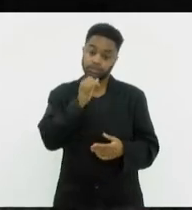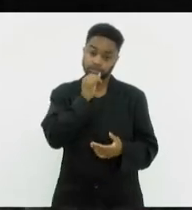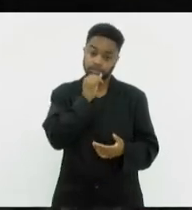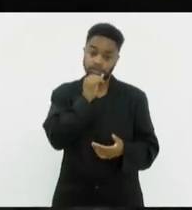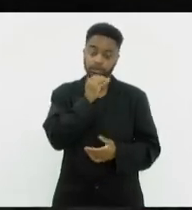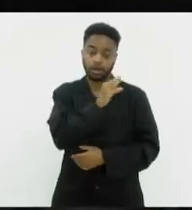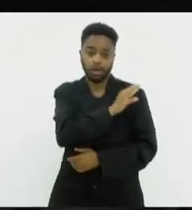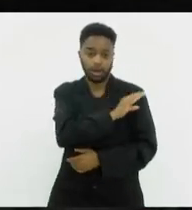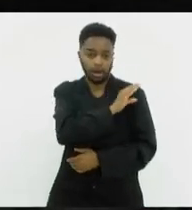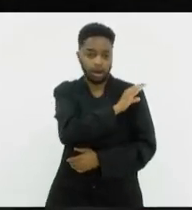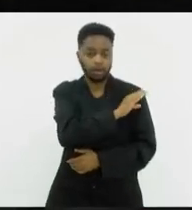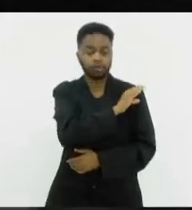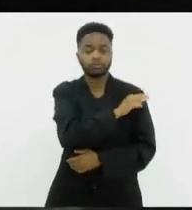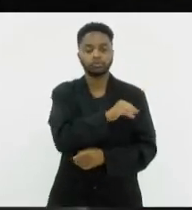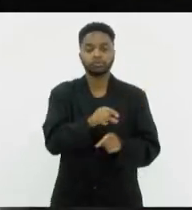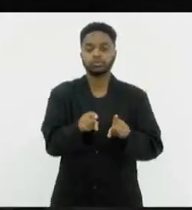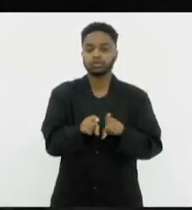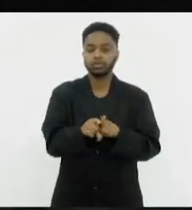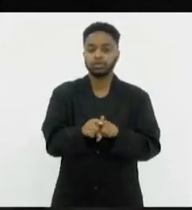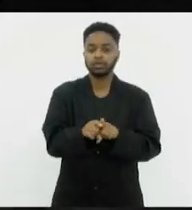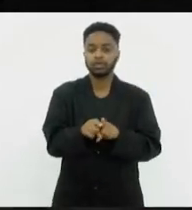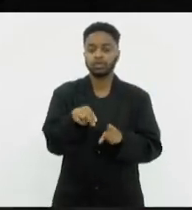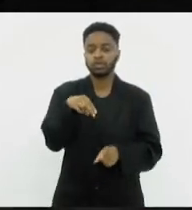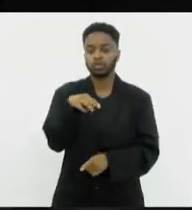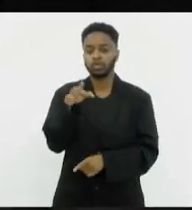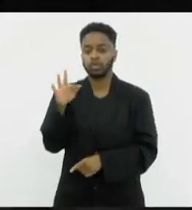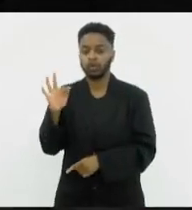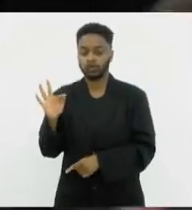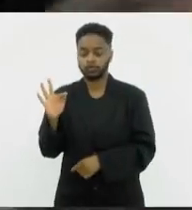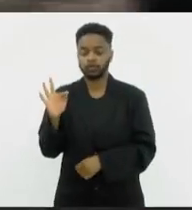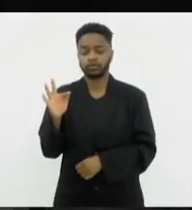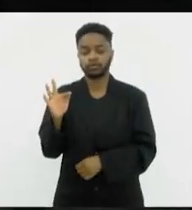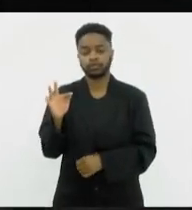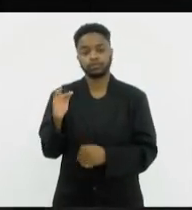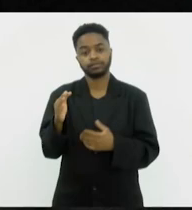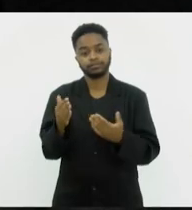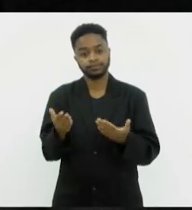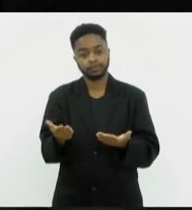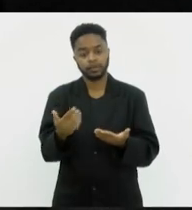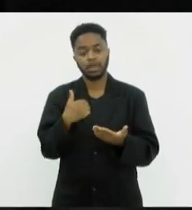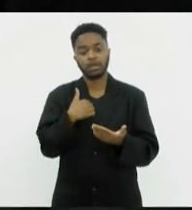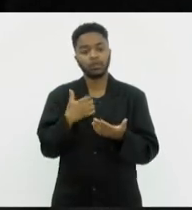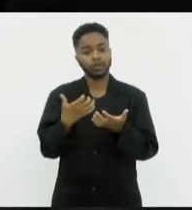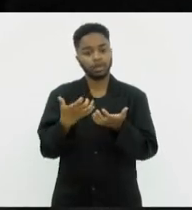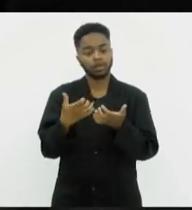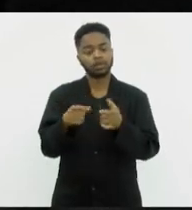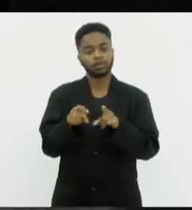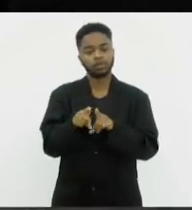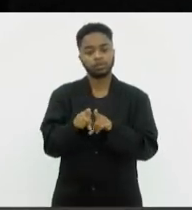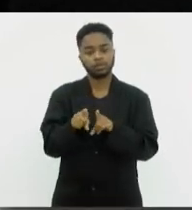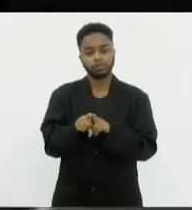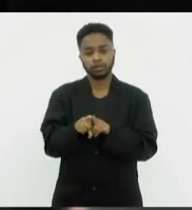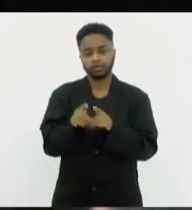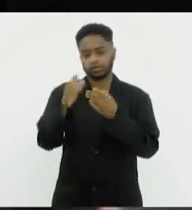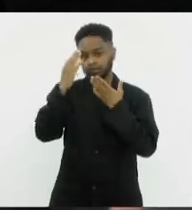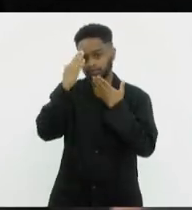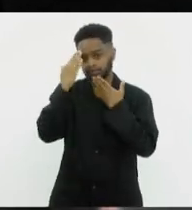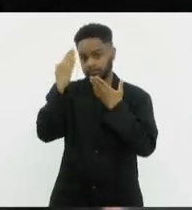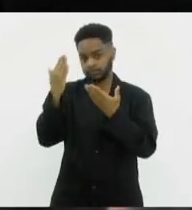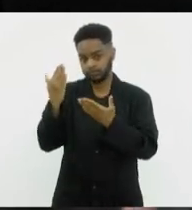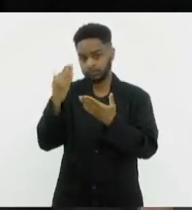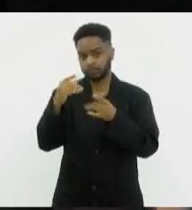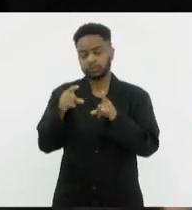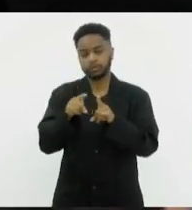dos Goitacazes, a exemplo de Nova Friburgo, e queria também, de toda forma, fazer um agradecimento e